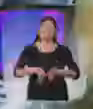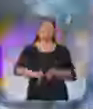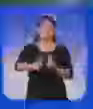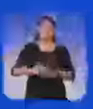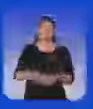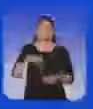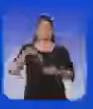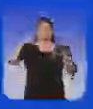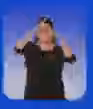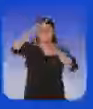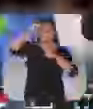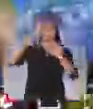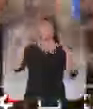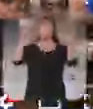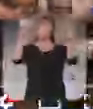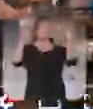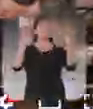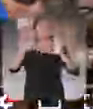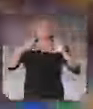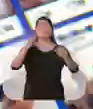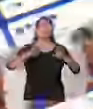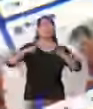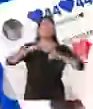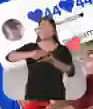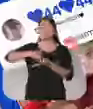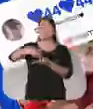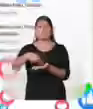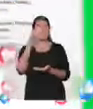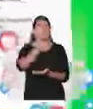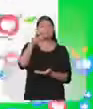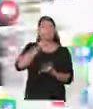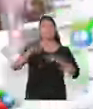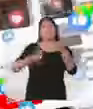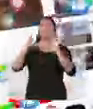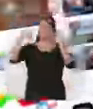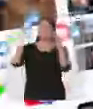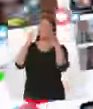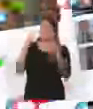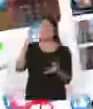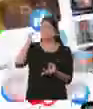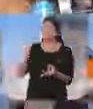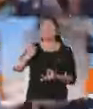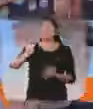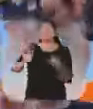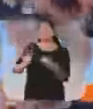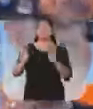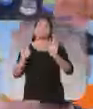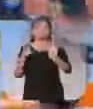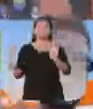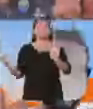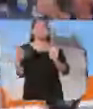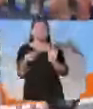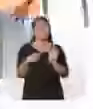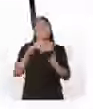Wilson continuar. O Wilson tá com tudo, ninguém vai ficar parado. O homem é trabalhador, todo mundo tá ligado. É 4 pra lá,